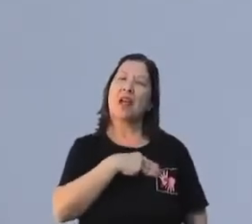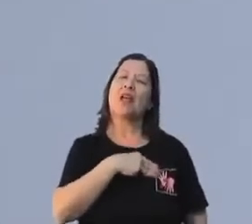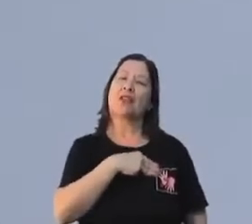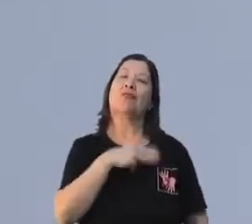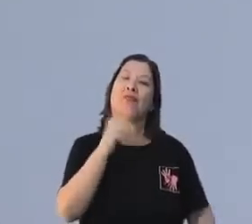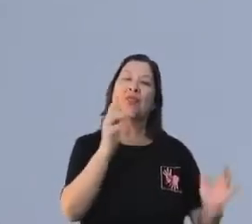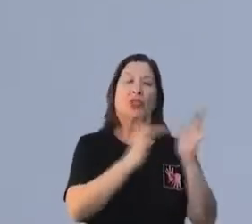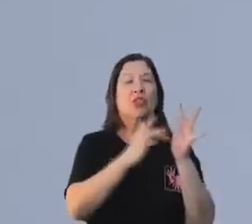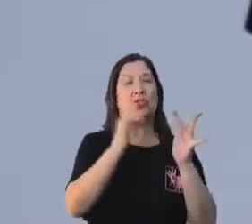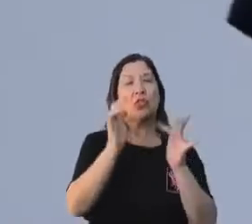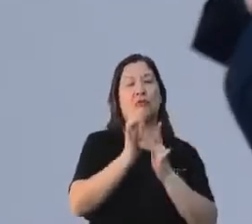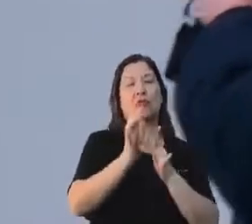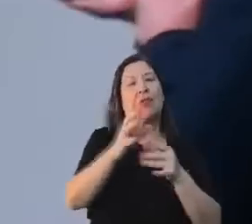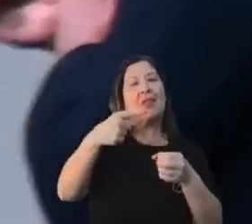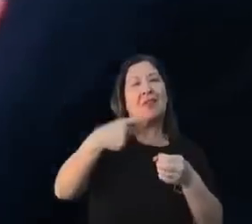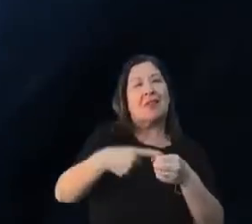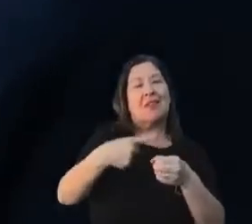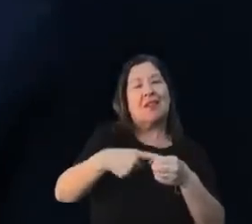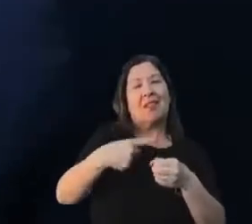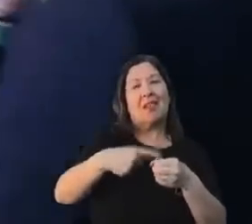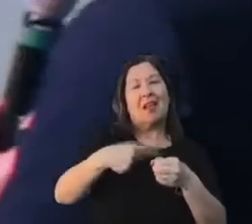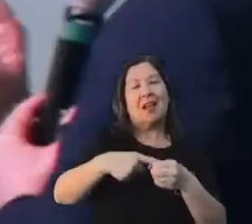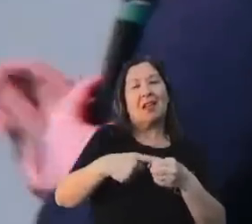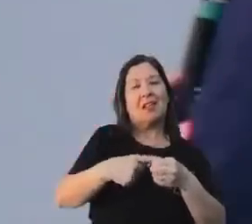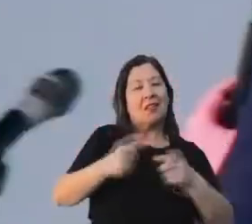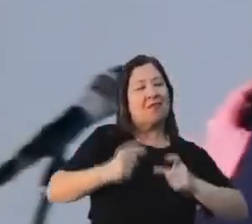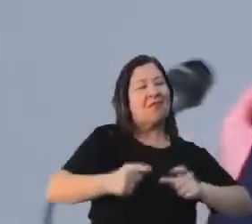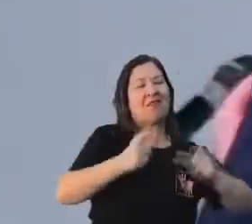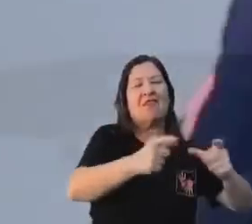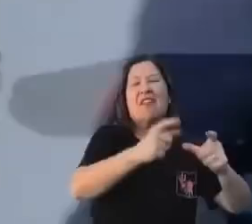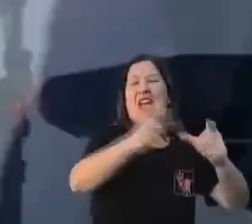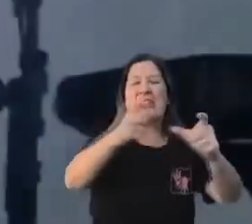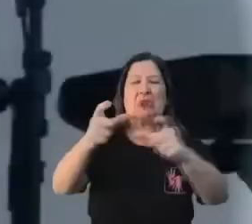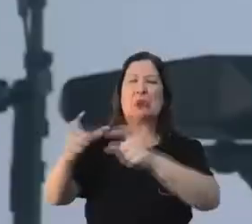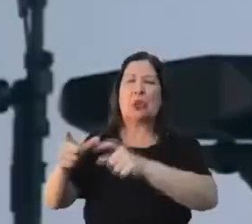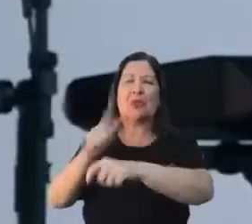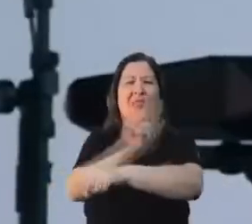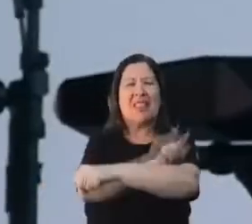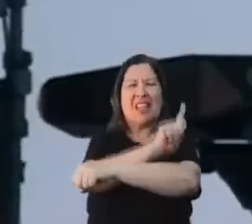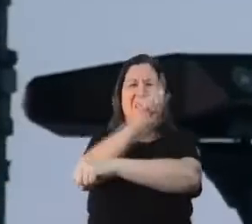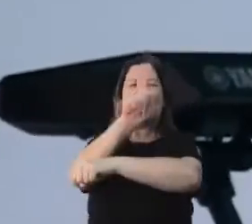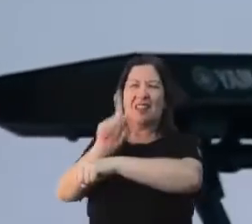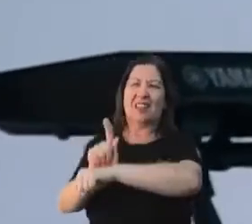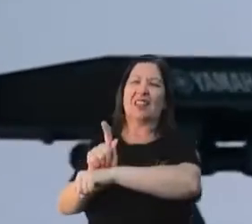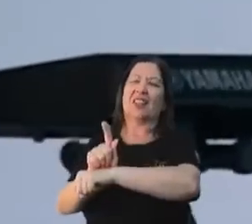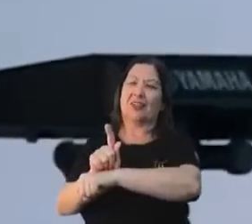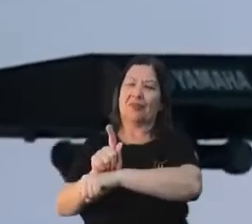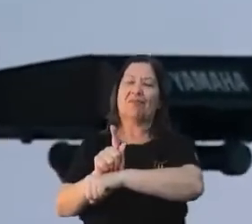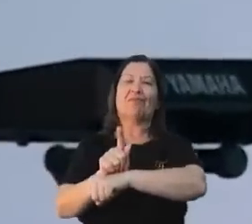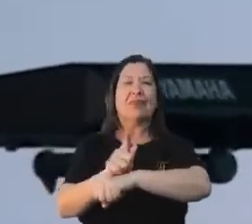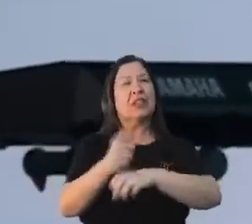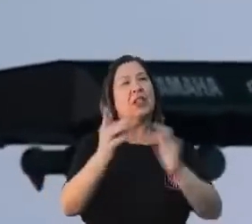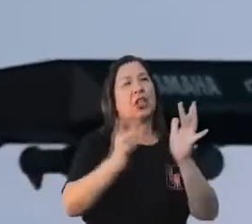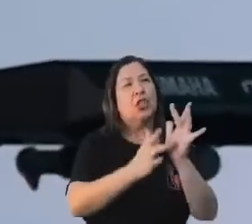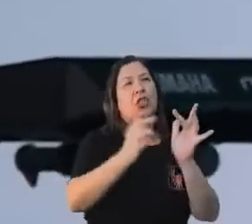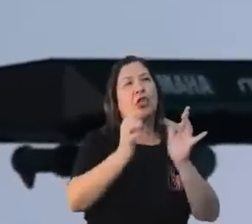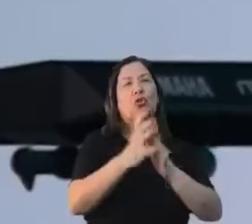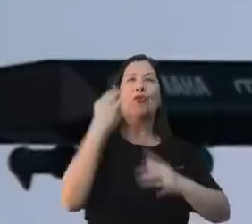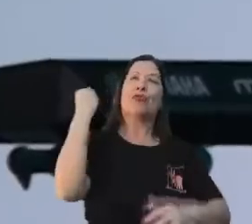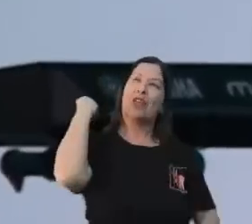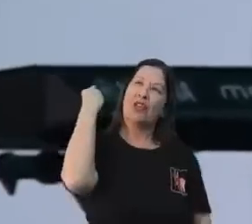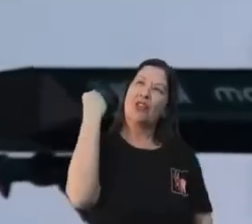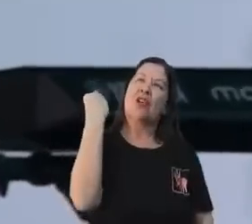Nas cidades e aldeias da Galileia, eram 204 cidades pequenas, e Jesus ia de cidade em cidade, de aldeia em